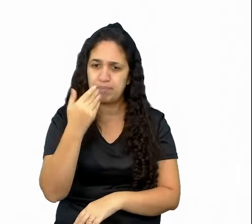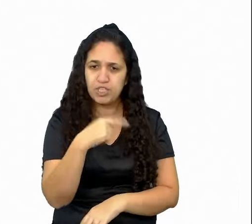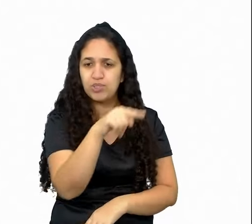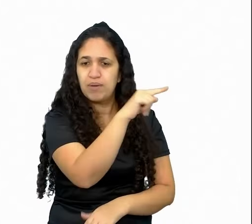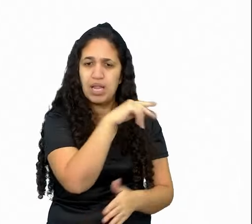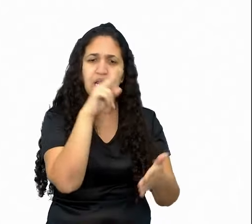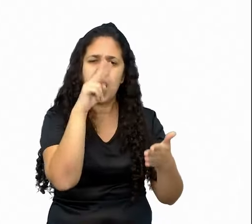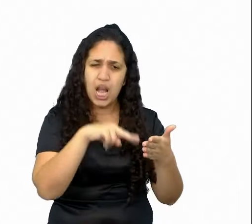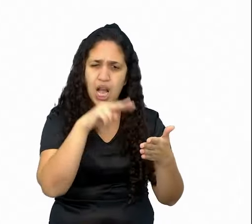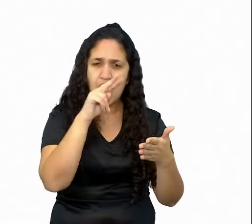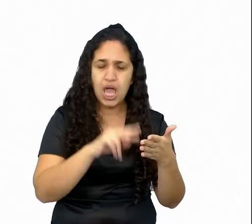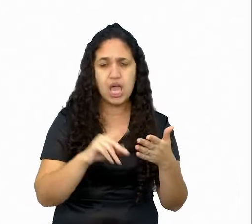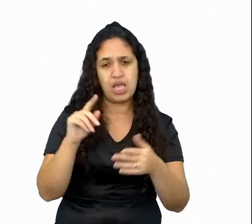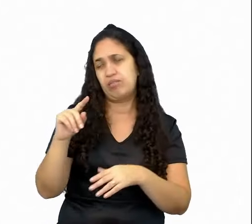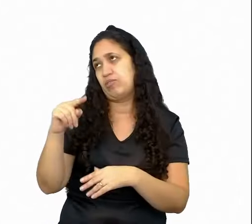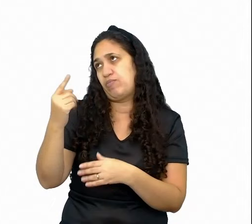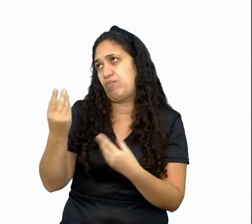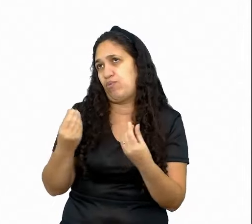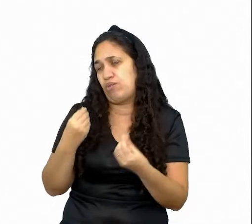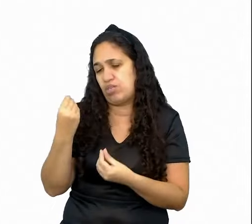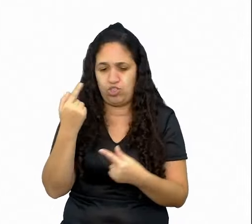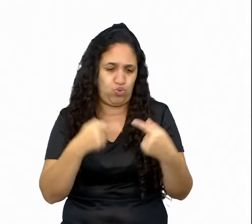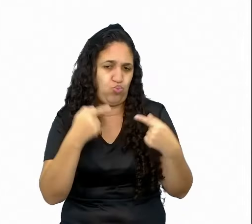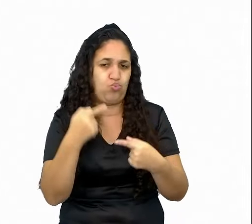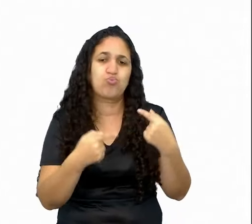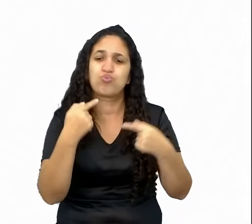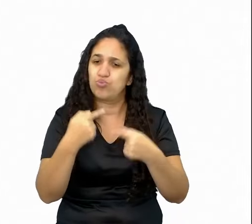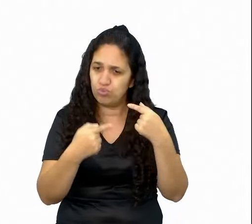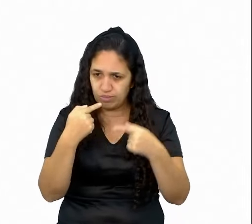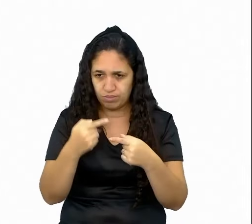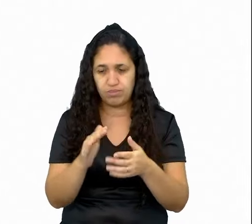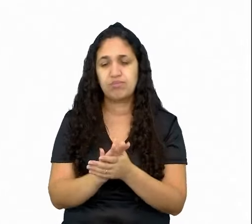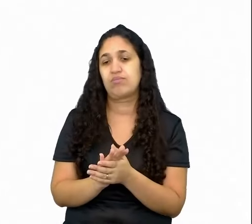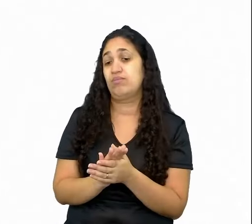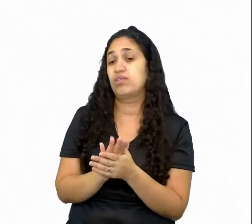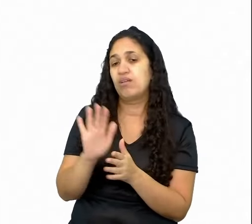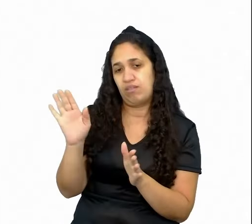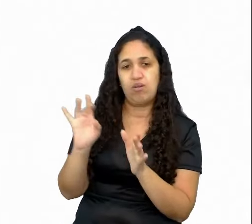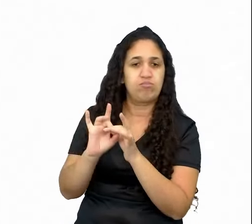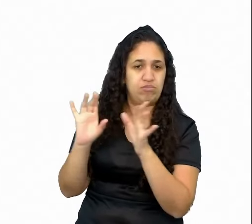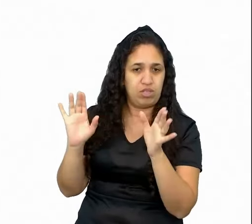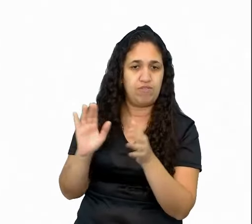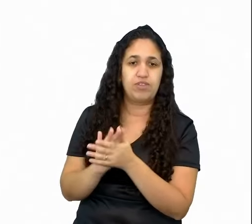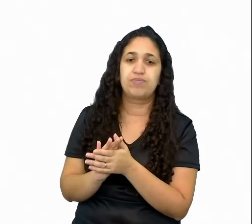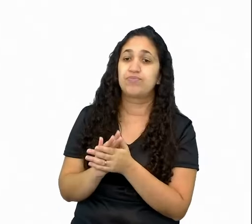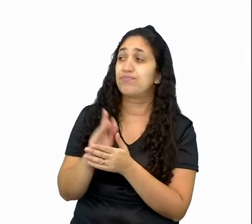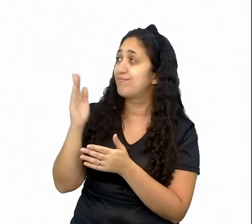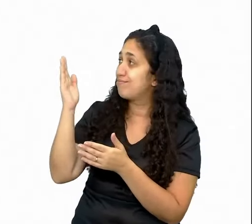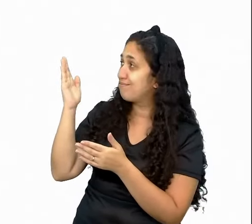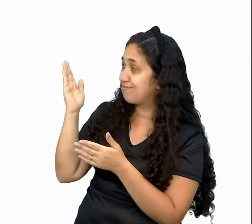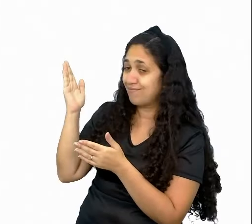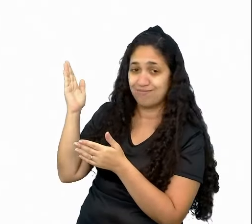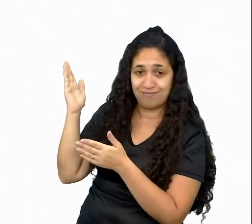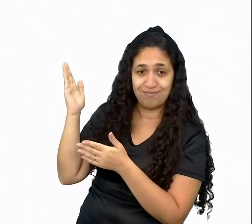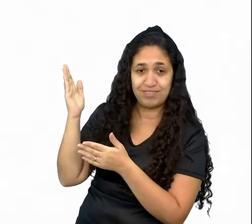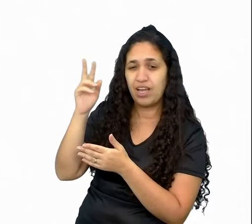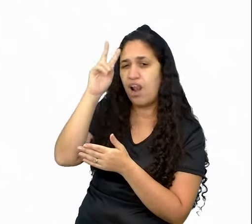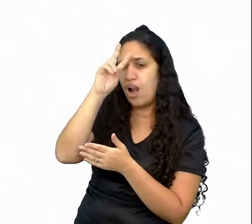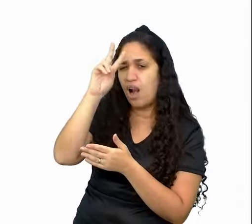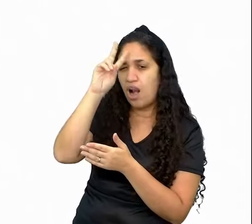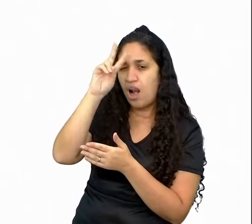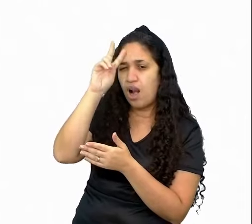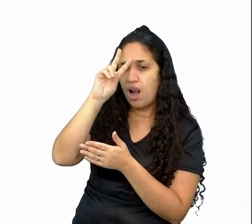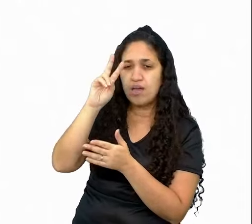para que depois vocês discutam, né? Então, a gente sempre deixa. Nós revisitamos os